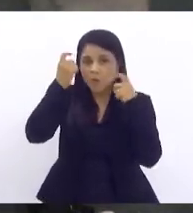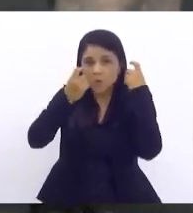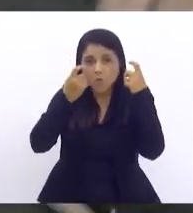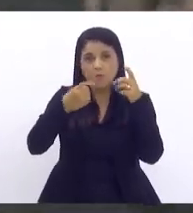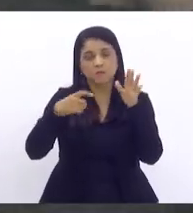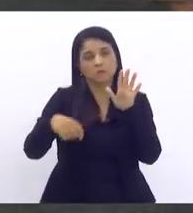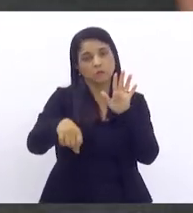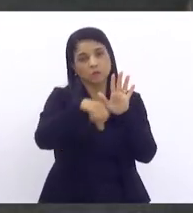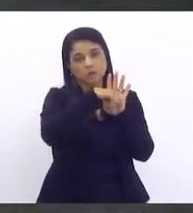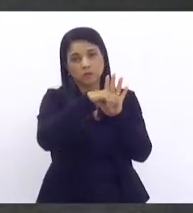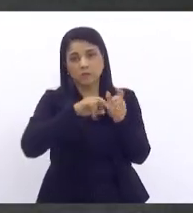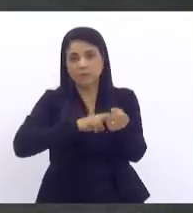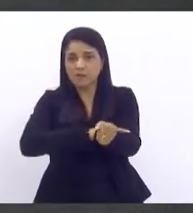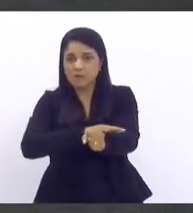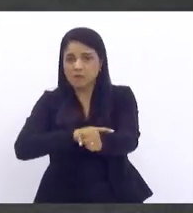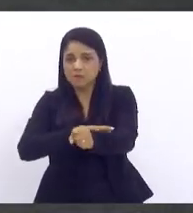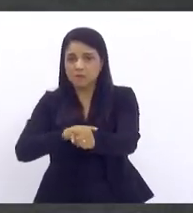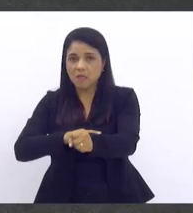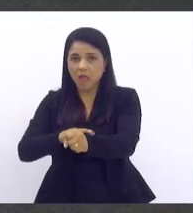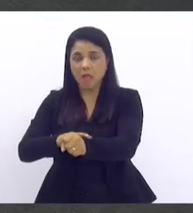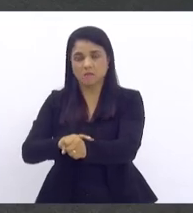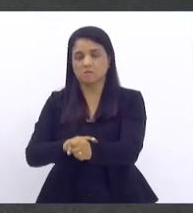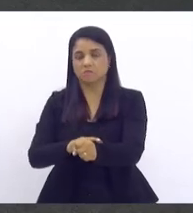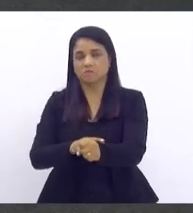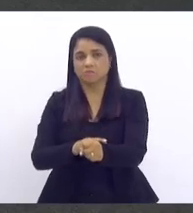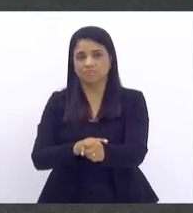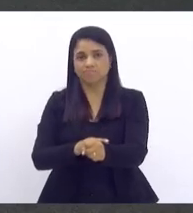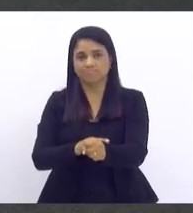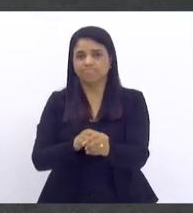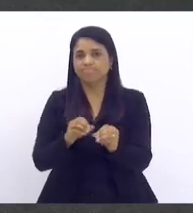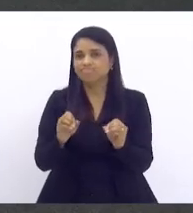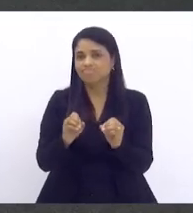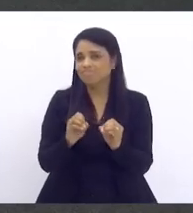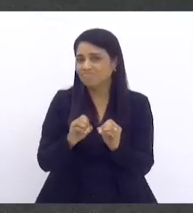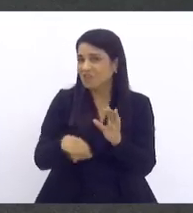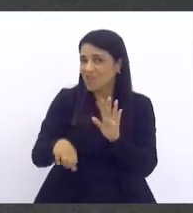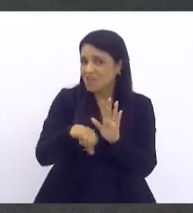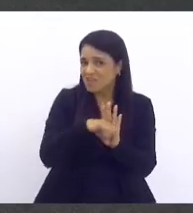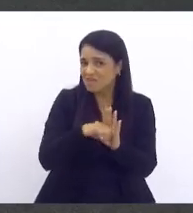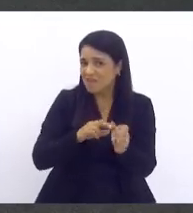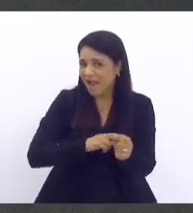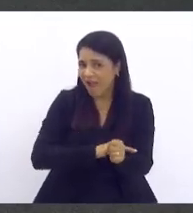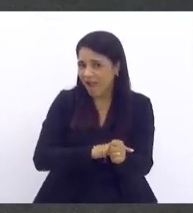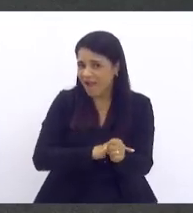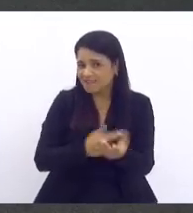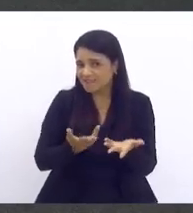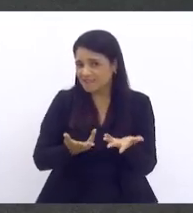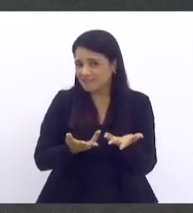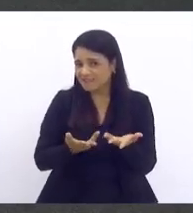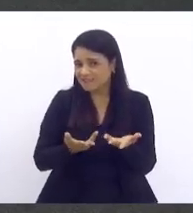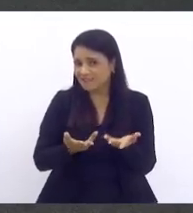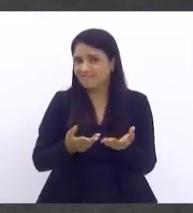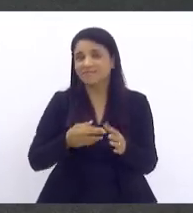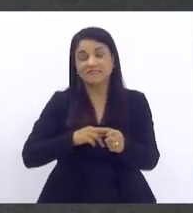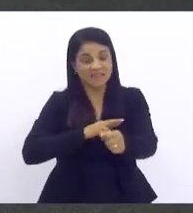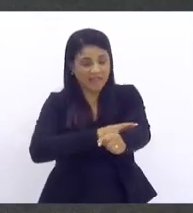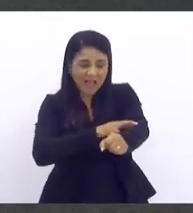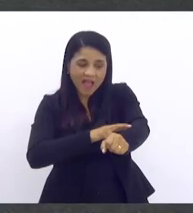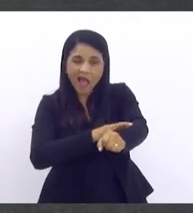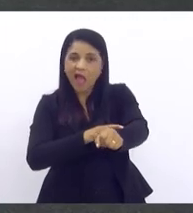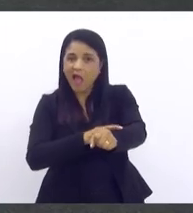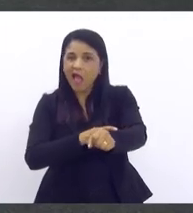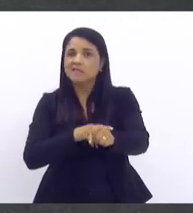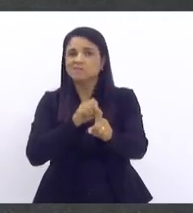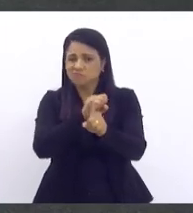crimes raciais não serem enquadrados sequer como crimes raciais. Ou seja, o racismo é algo contundente na